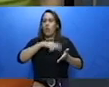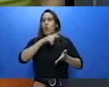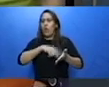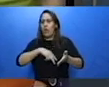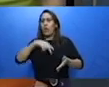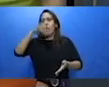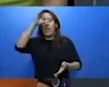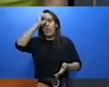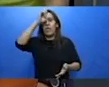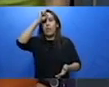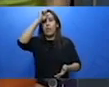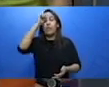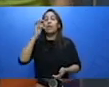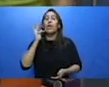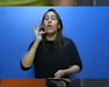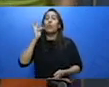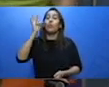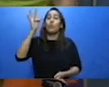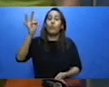outras